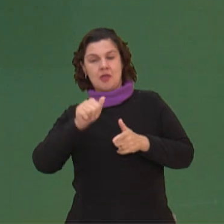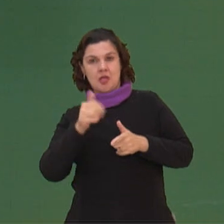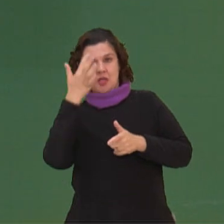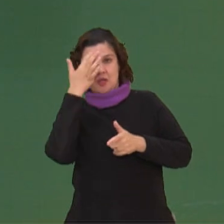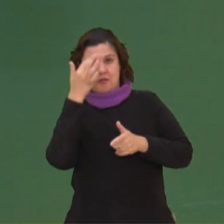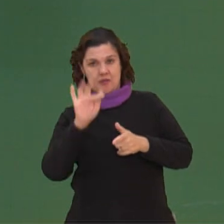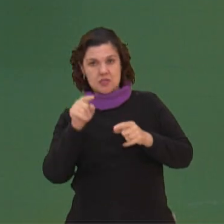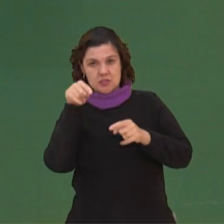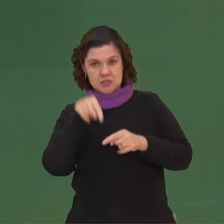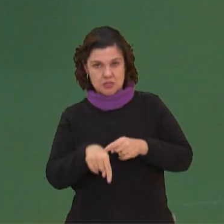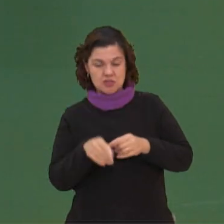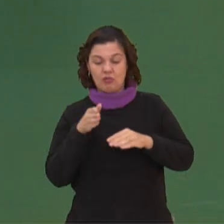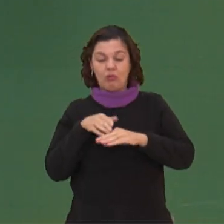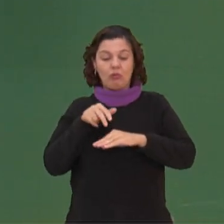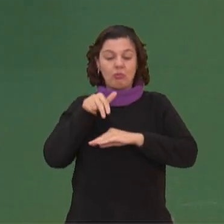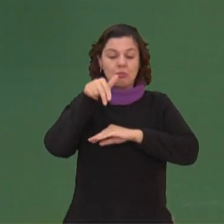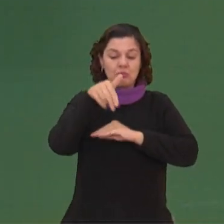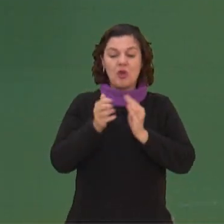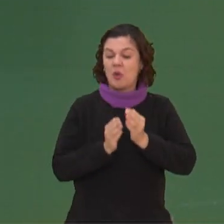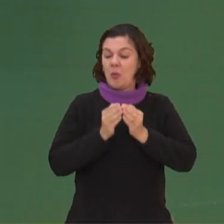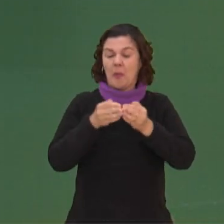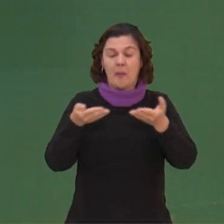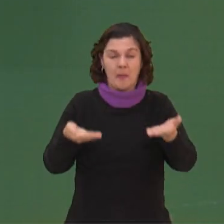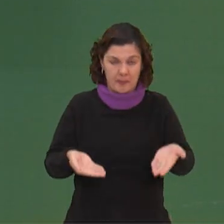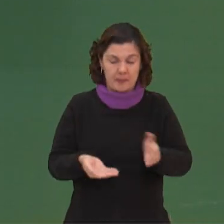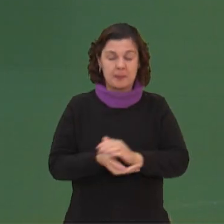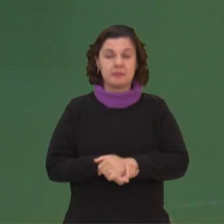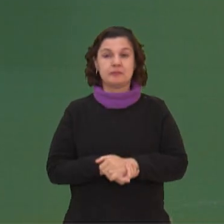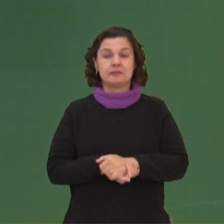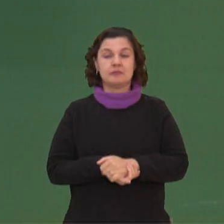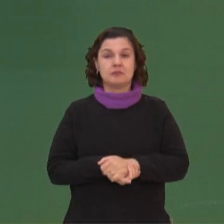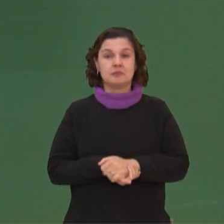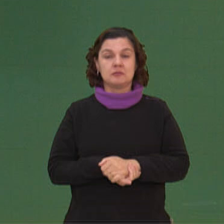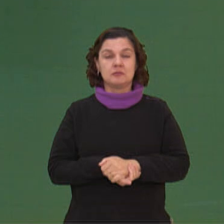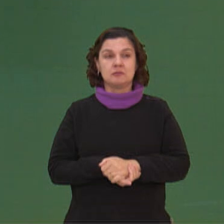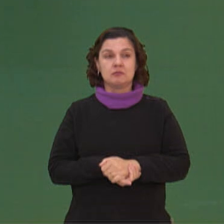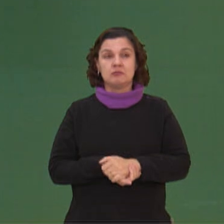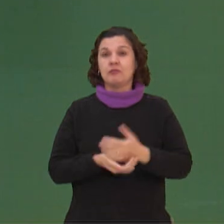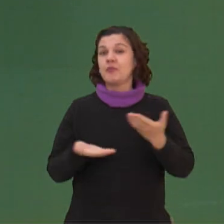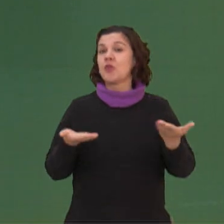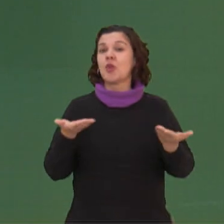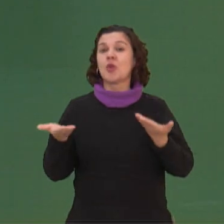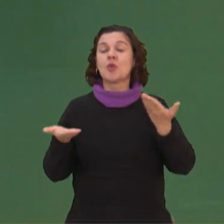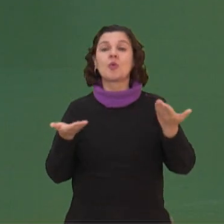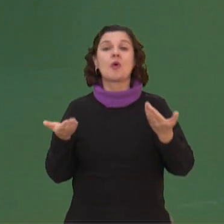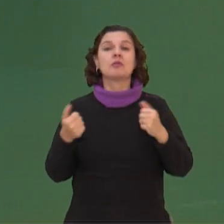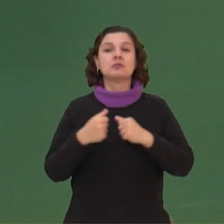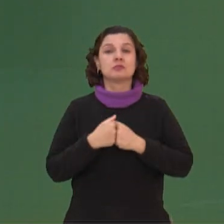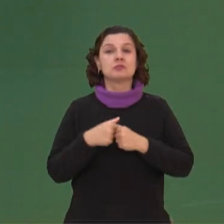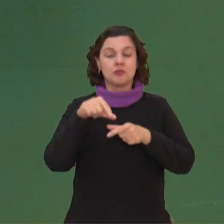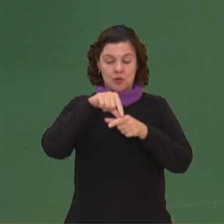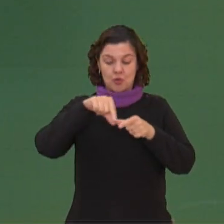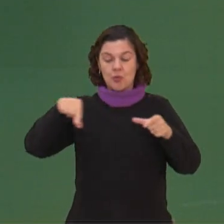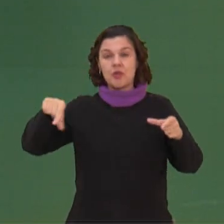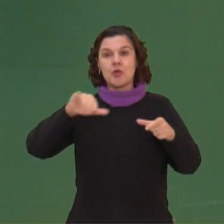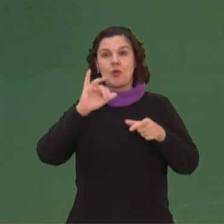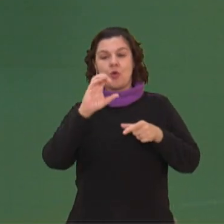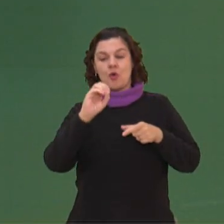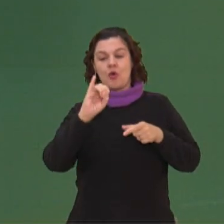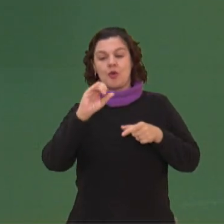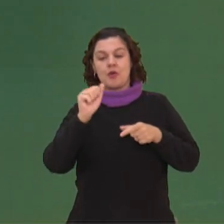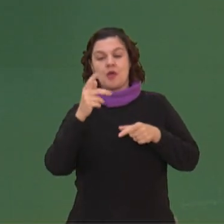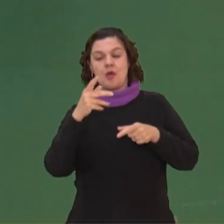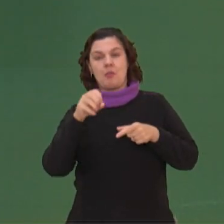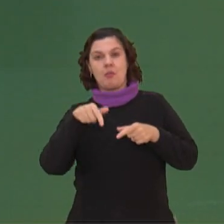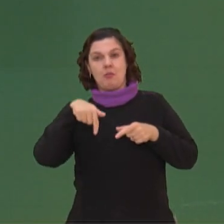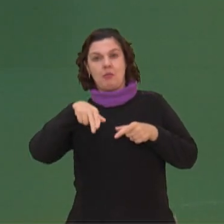uma ponte ou uma balsa, levaria o rio Oiapoque, separaria o Brasil da França, por